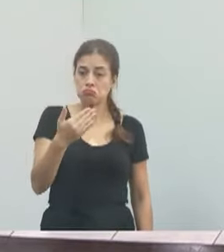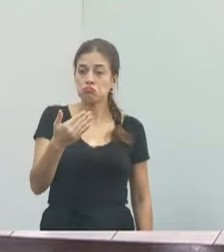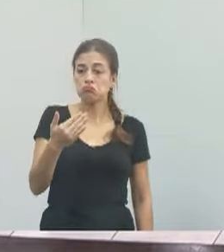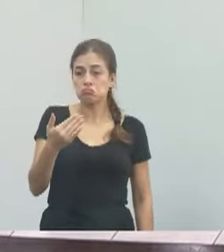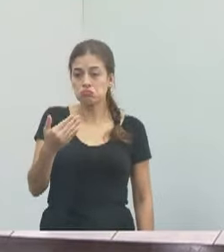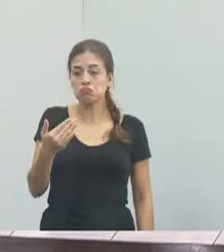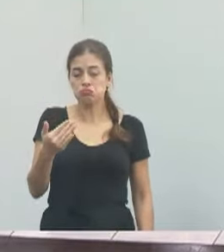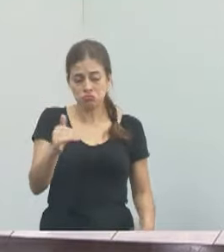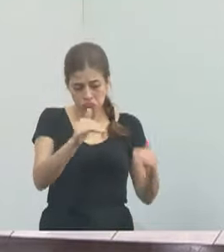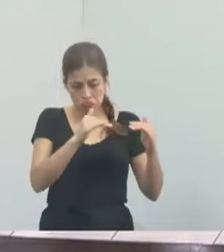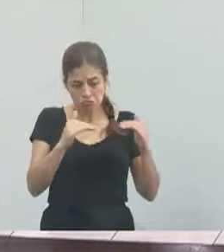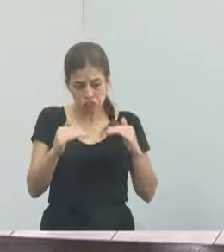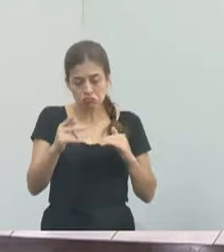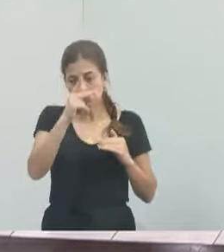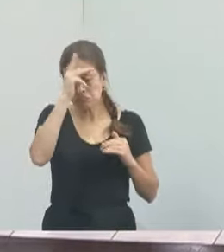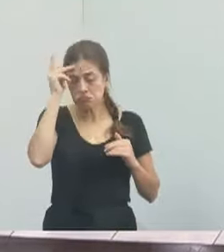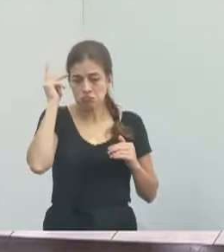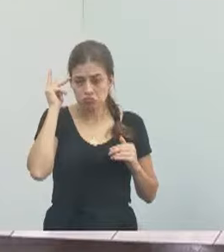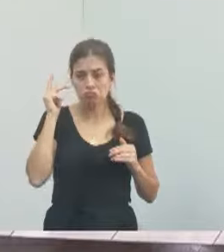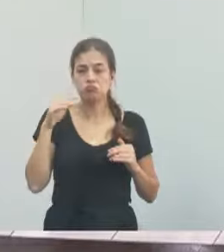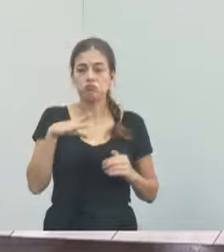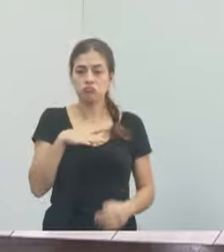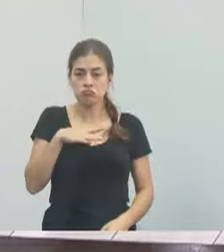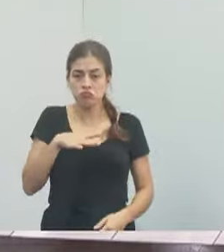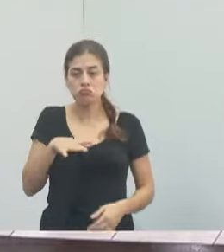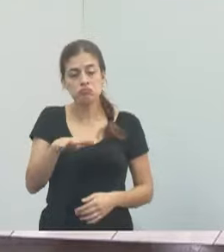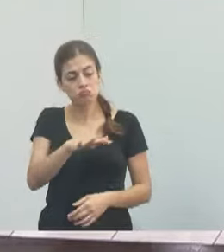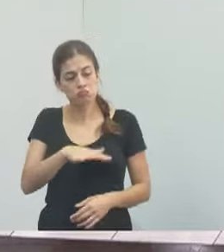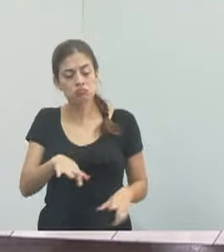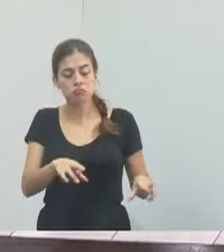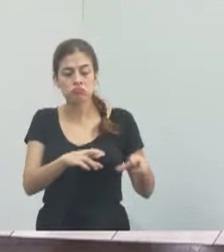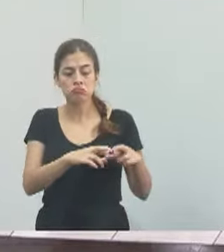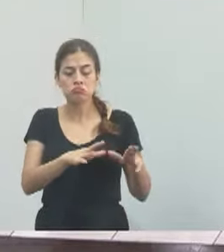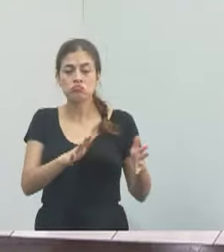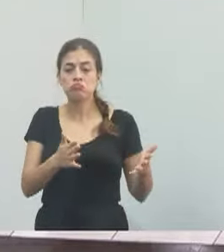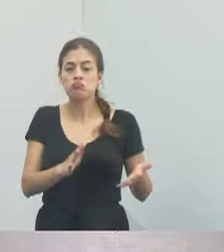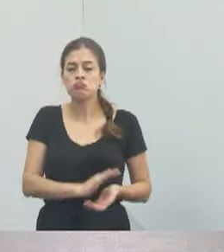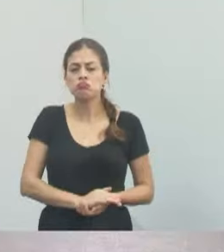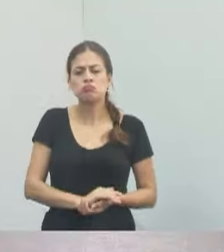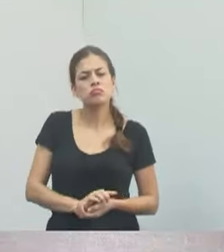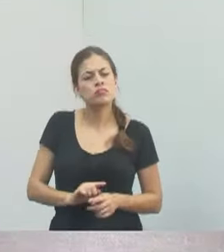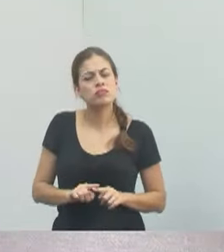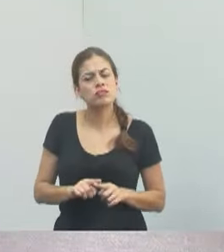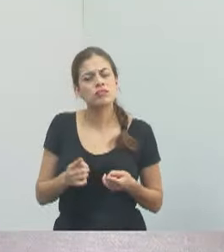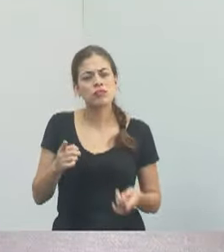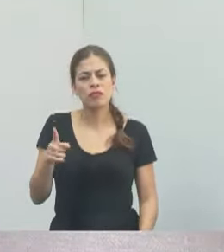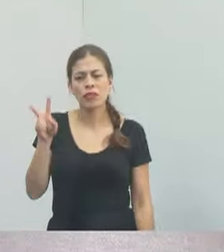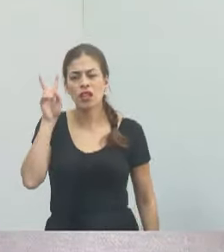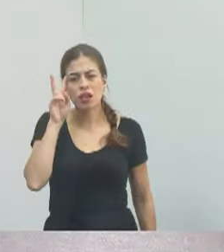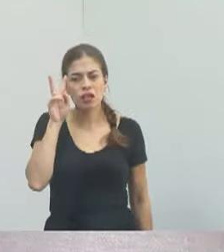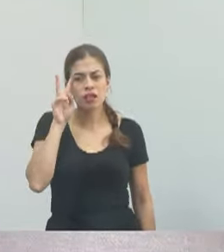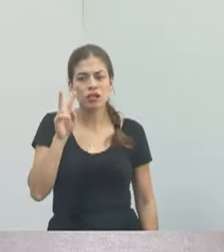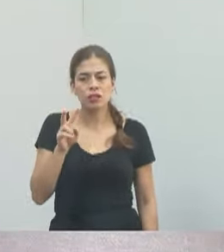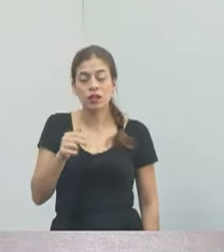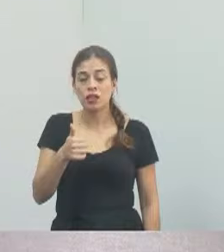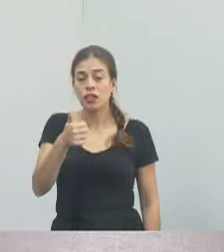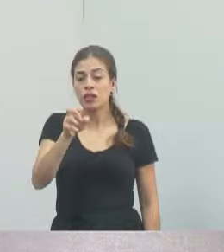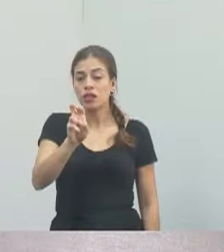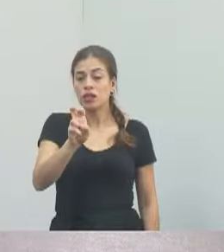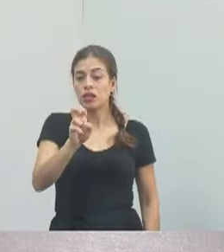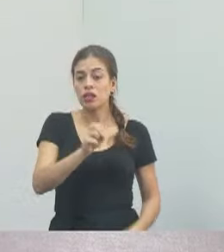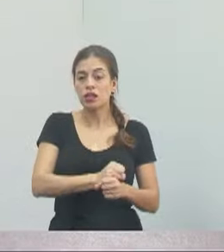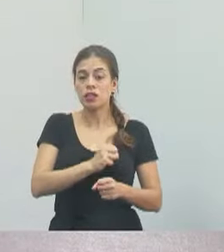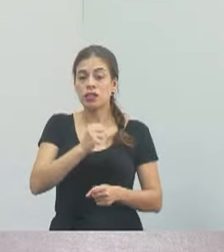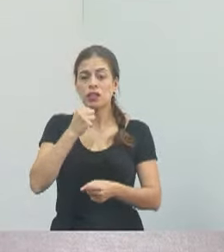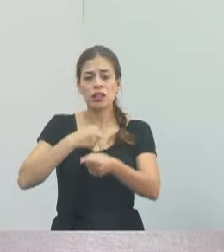favorecer os munícipes da nossa cidade Principalmente uma região mas vale lembrar que esse piscinão ficou 15 anos sem limpeza a